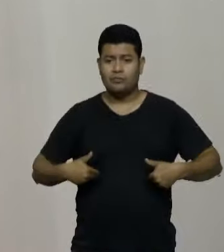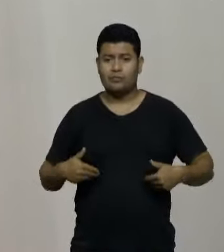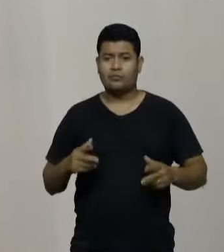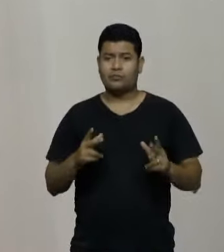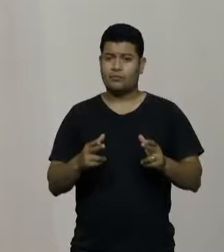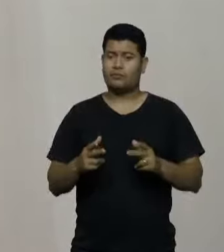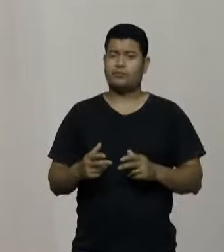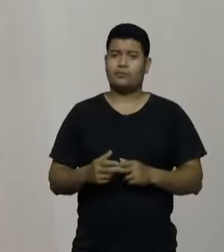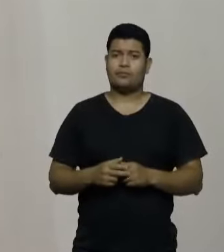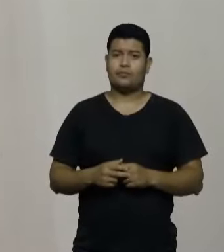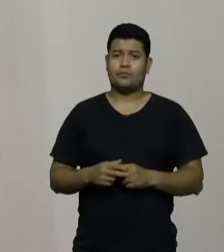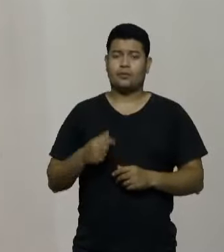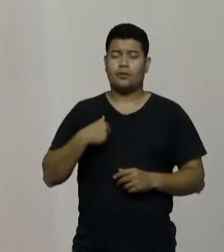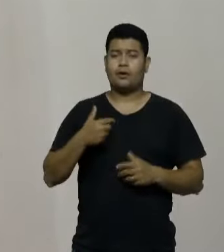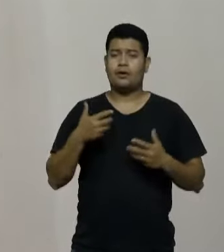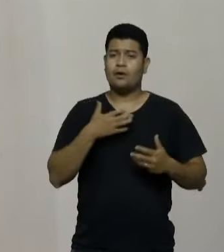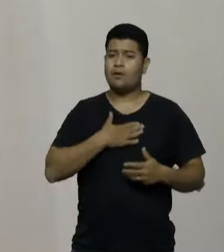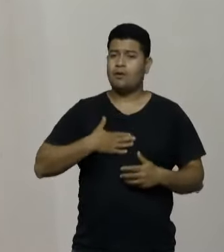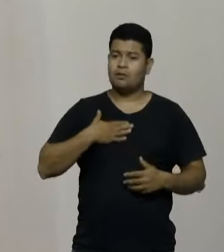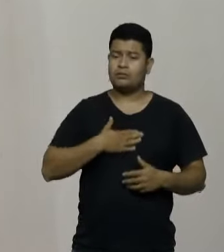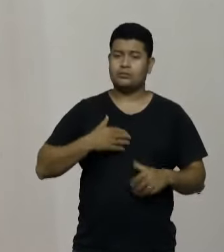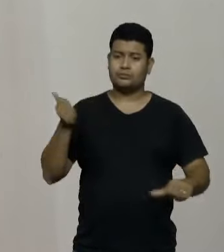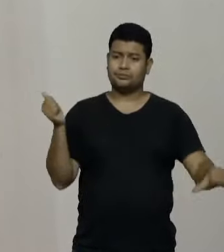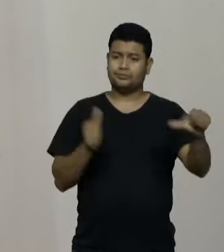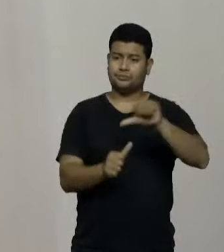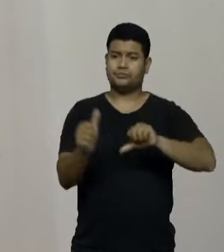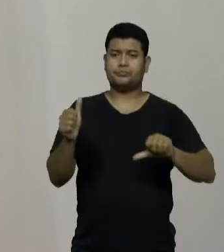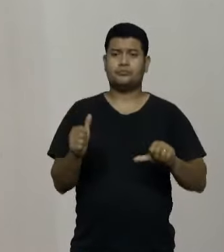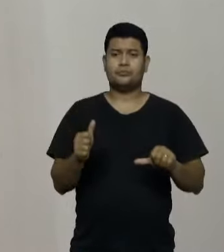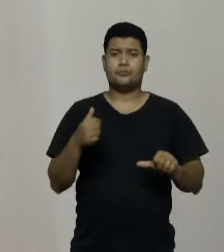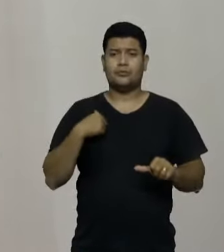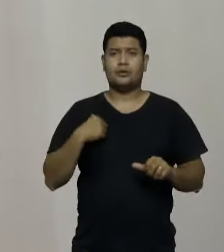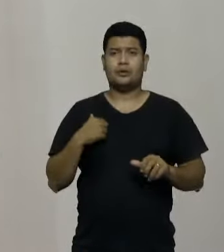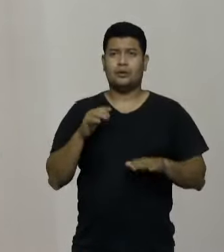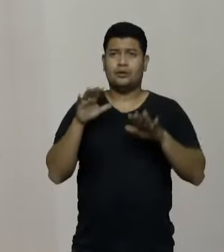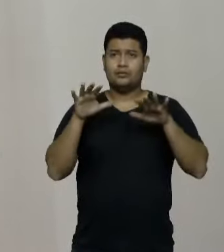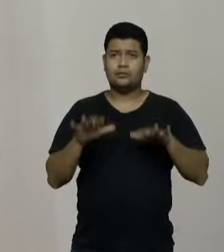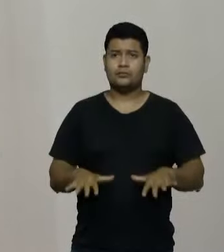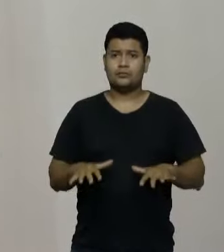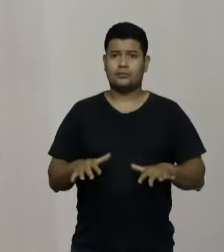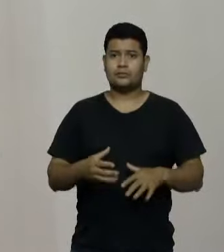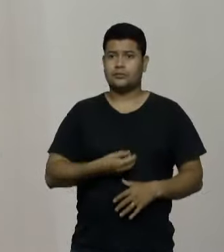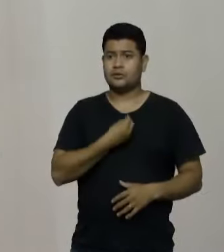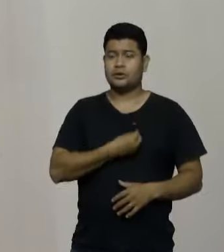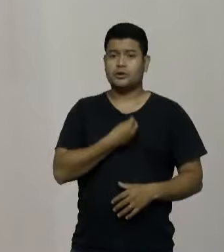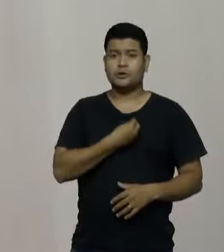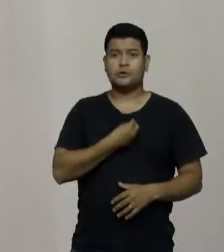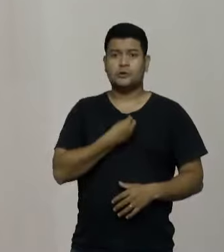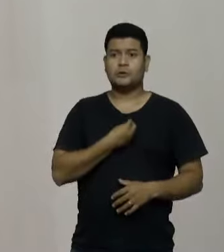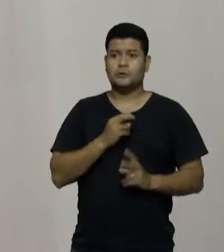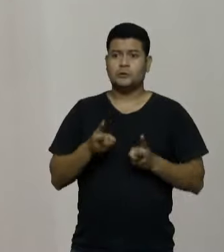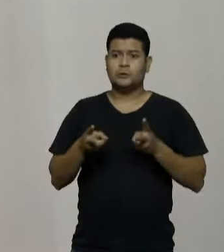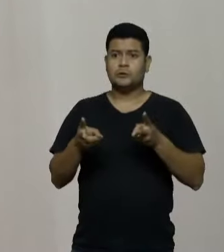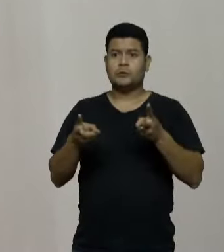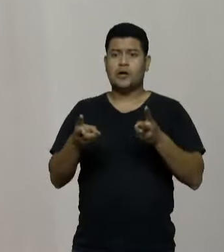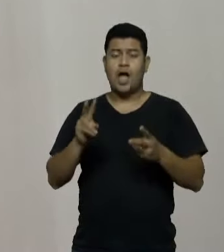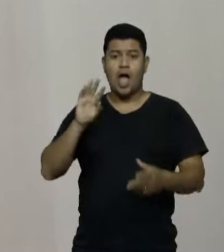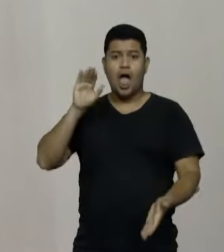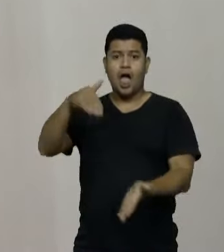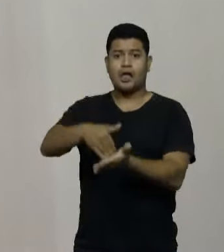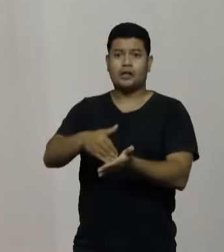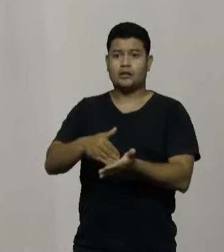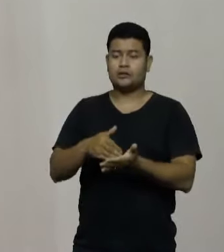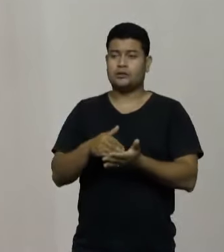Eu gostaria que isso mudasse um dia. Eu gostaria muito de ficar vivo até ver novamente o nosso